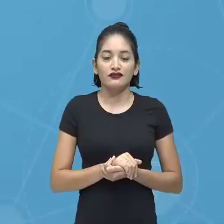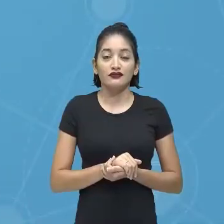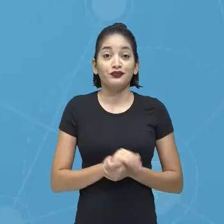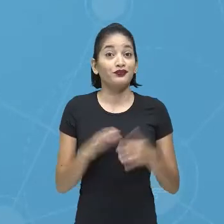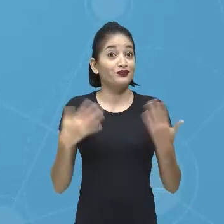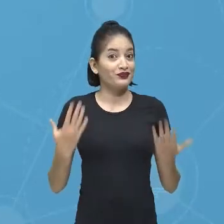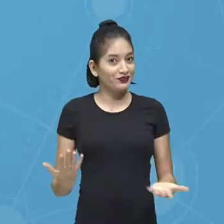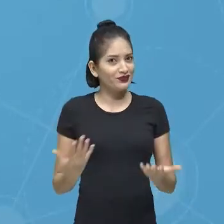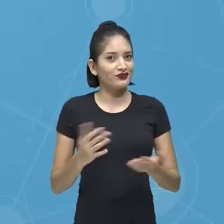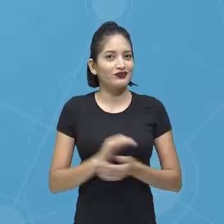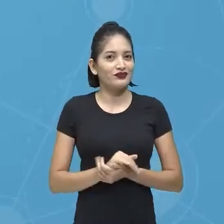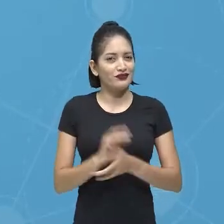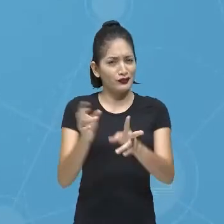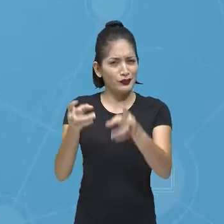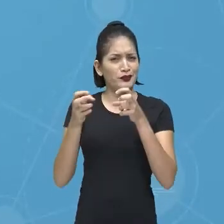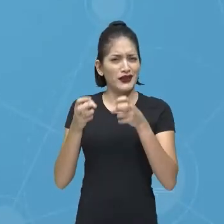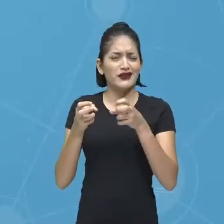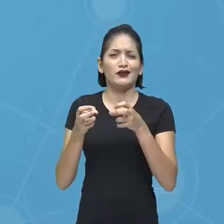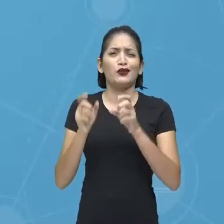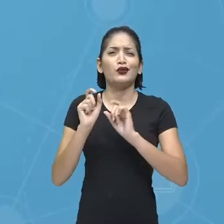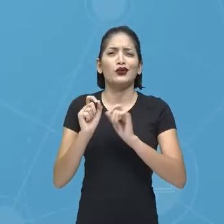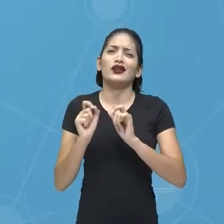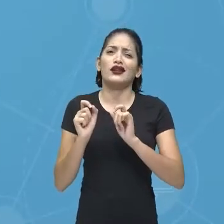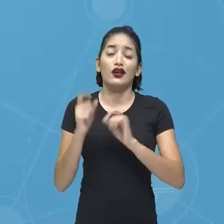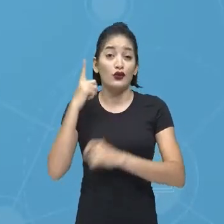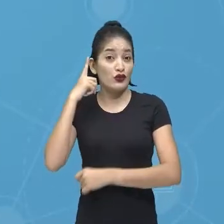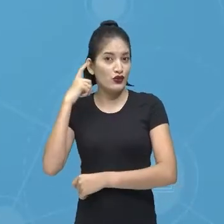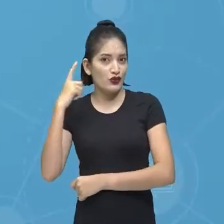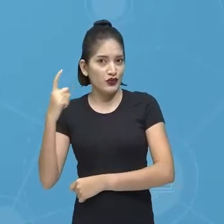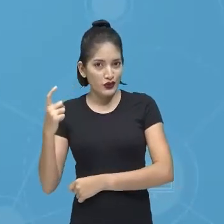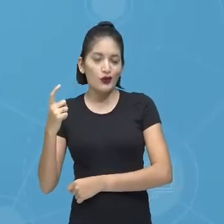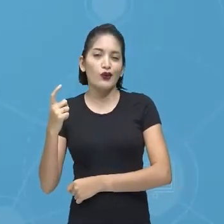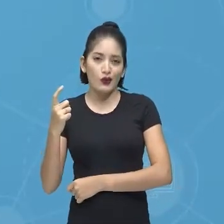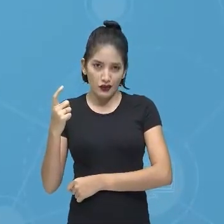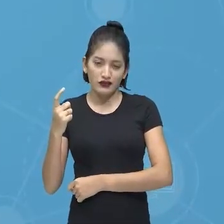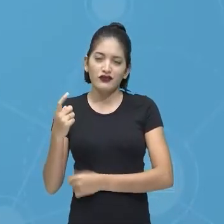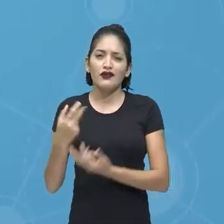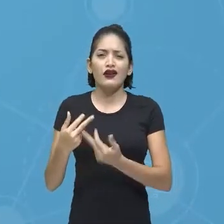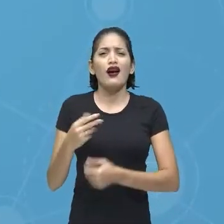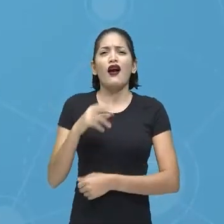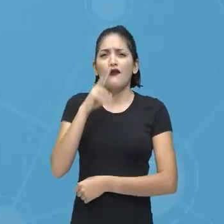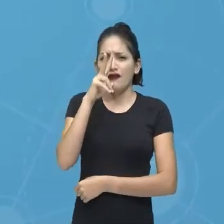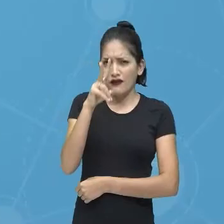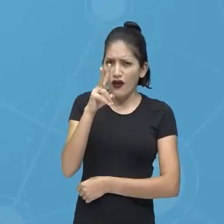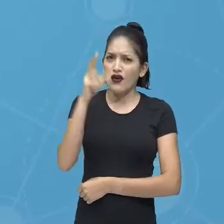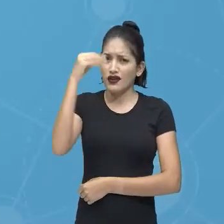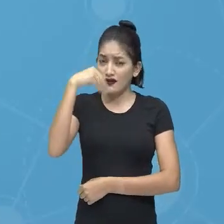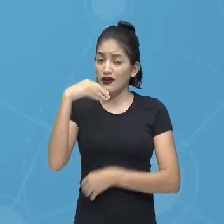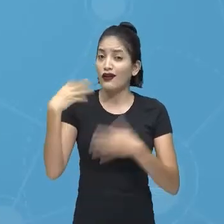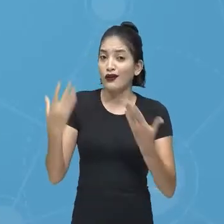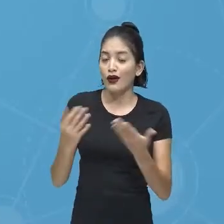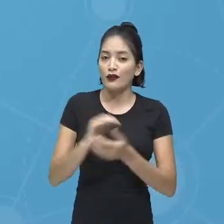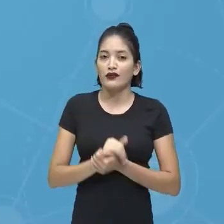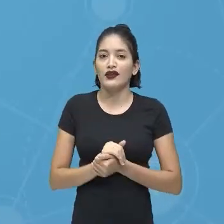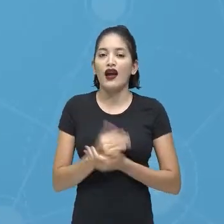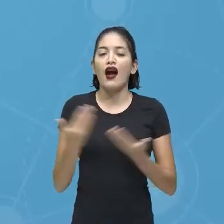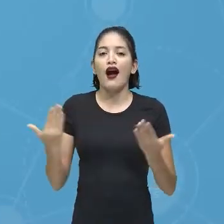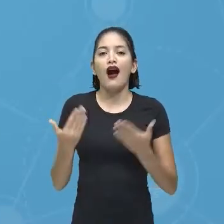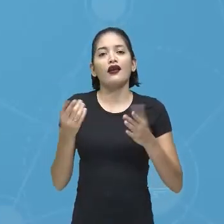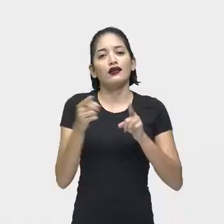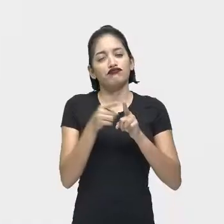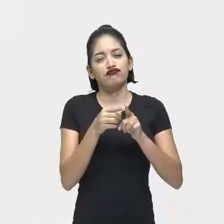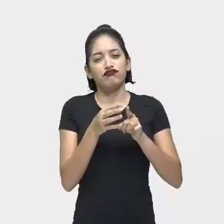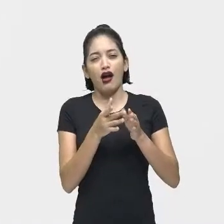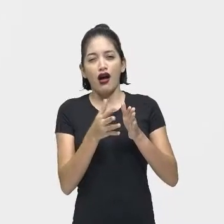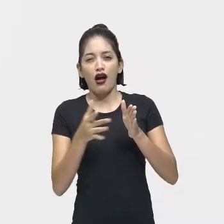E aí, deram para perceber o que é um som, a intensidade, etc. Agora nós vamos falar de quê? Da